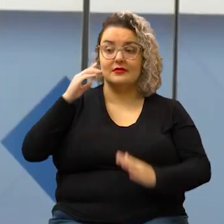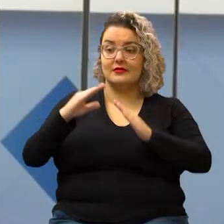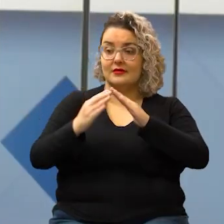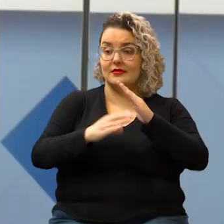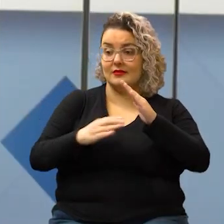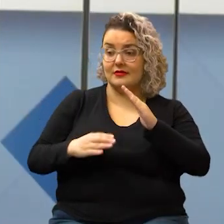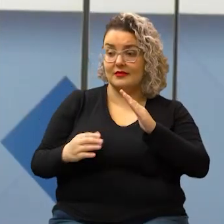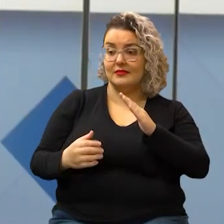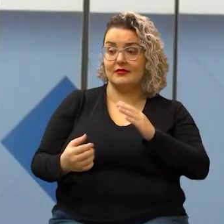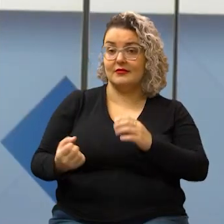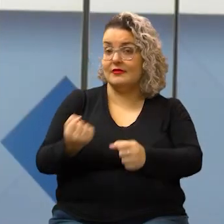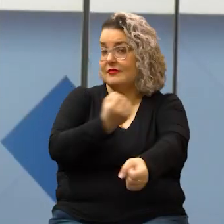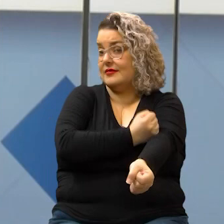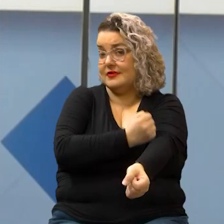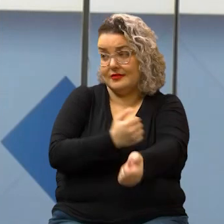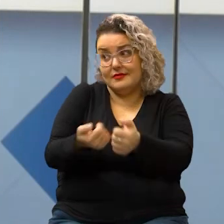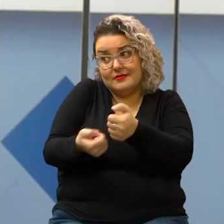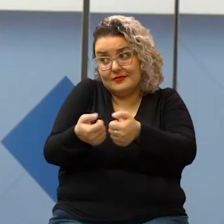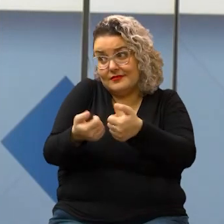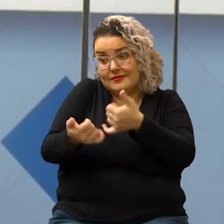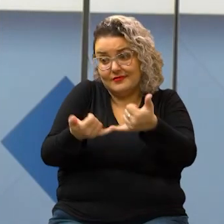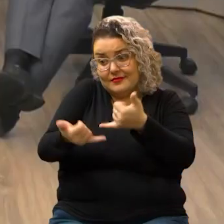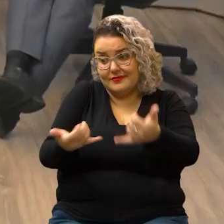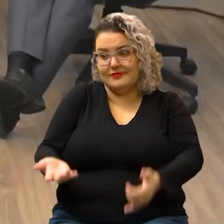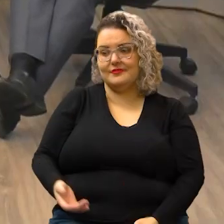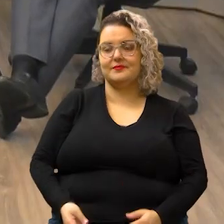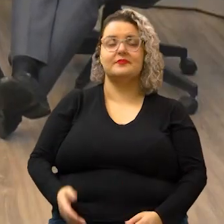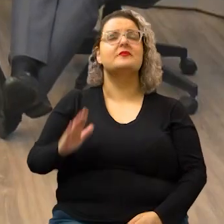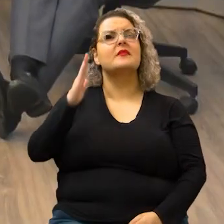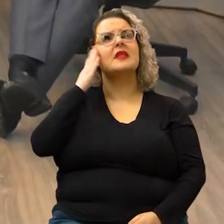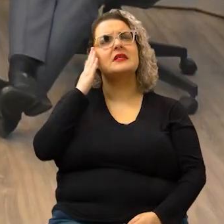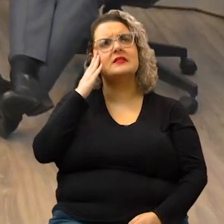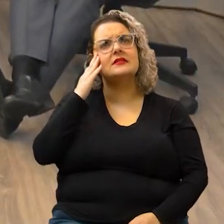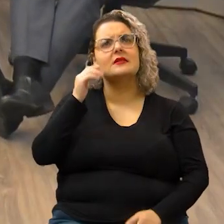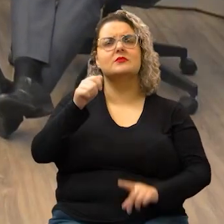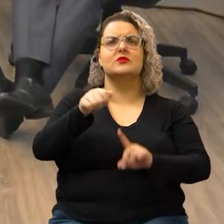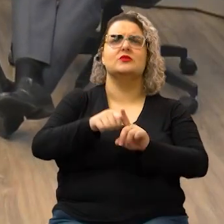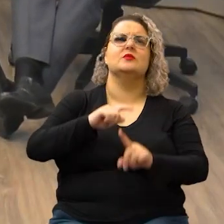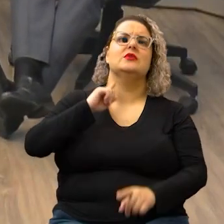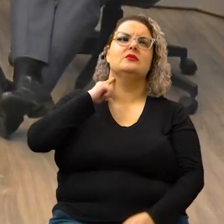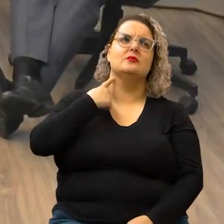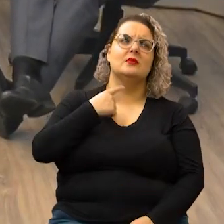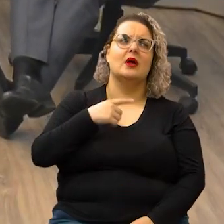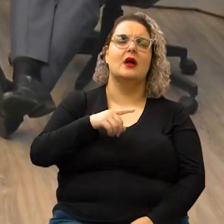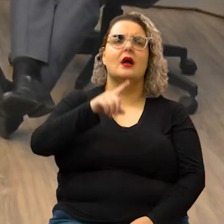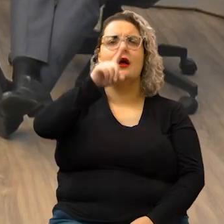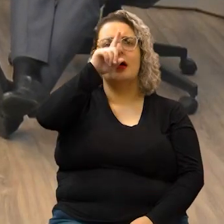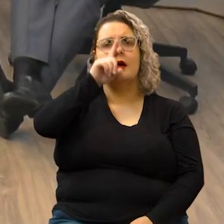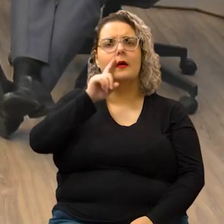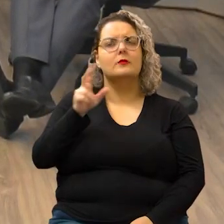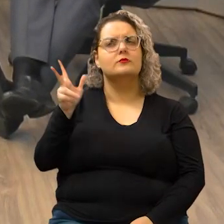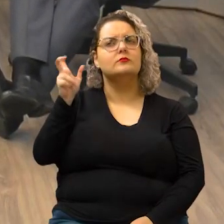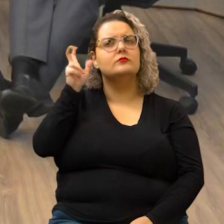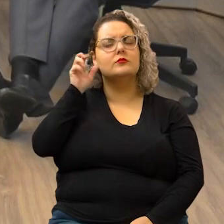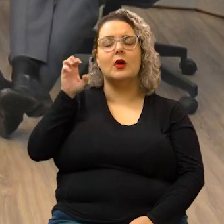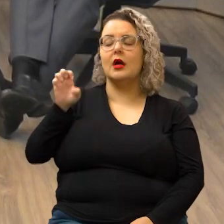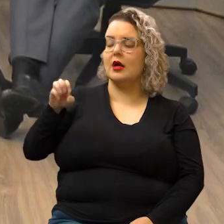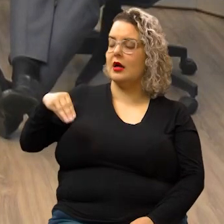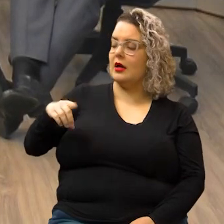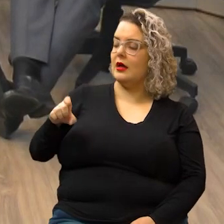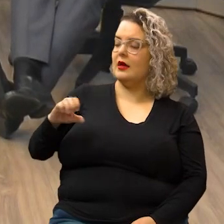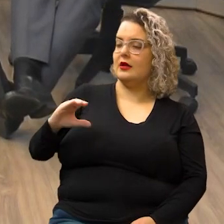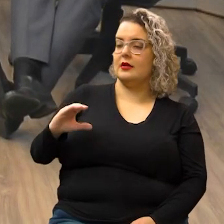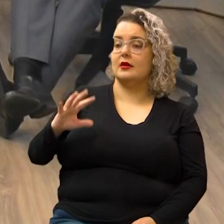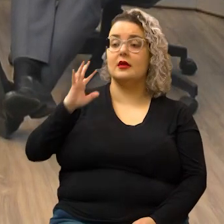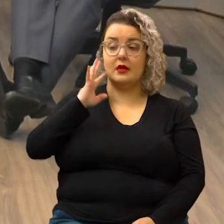para viciados em videogame. no Maio Amarelo eu ouvi, né, umas propagandas da Indec, que é muito